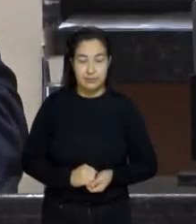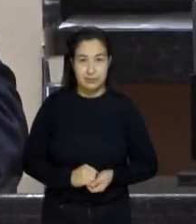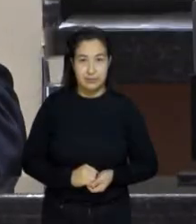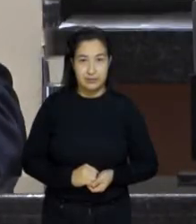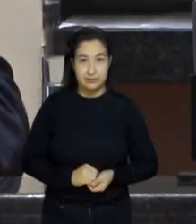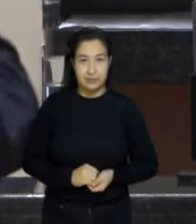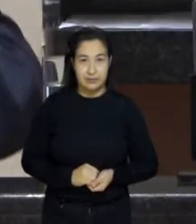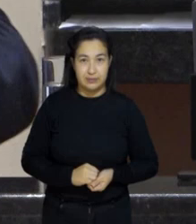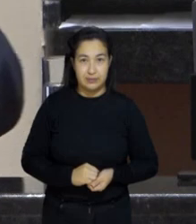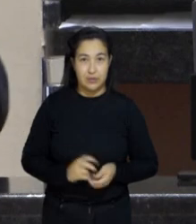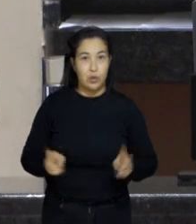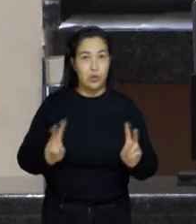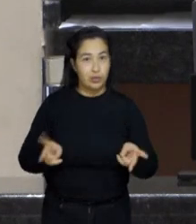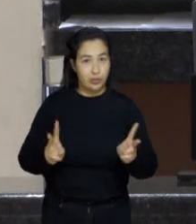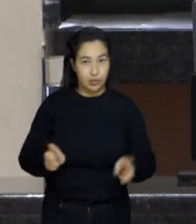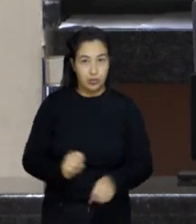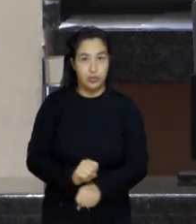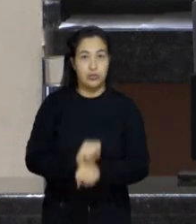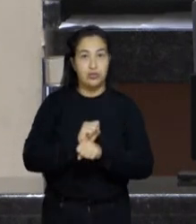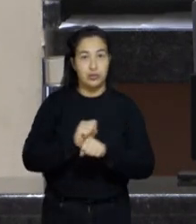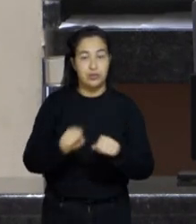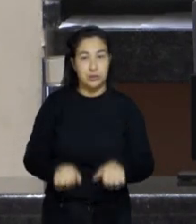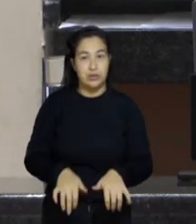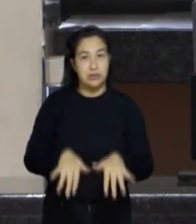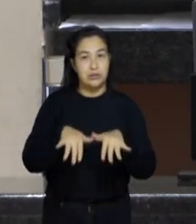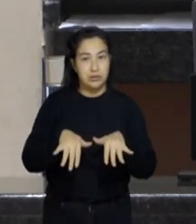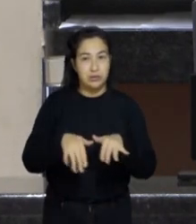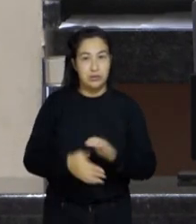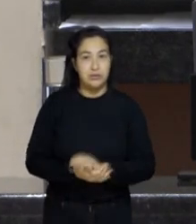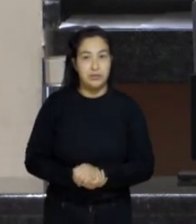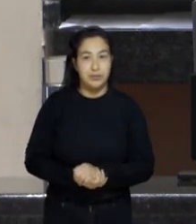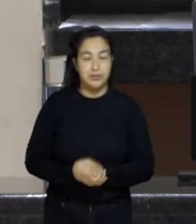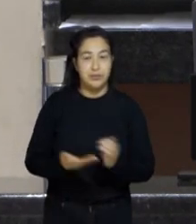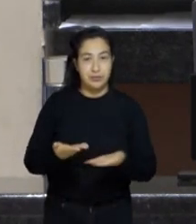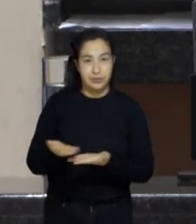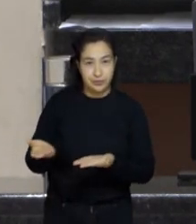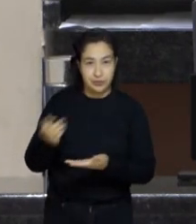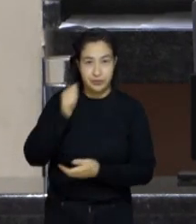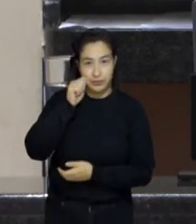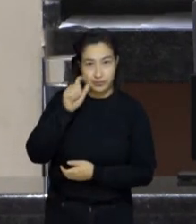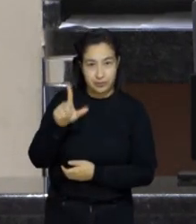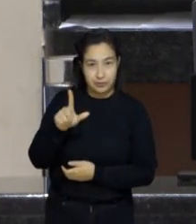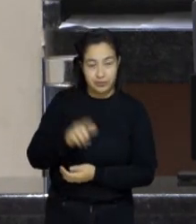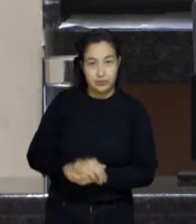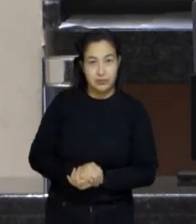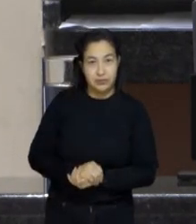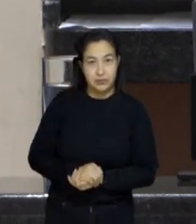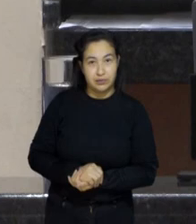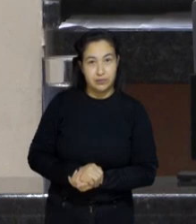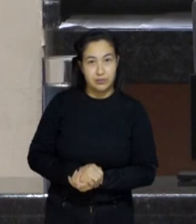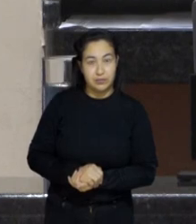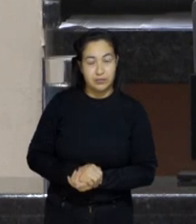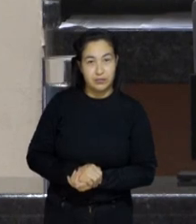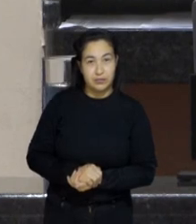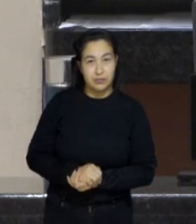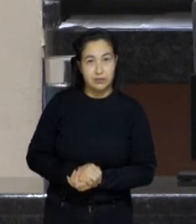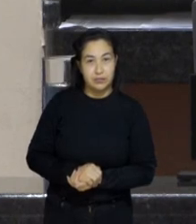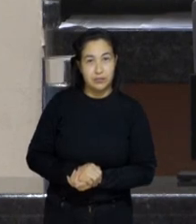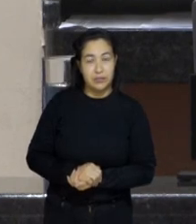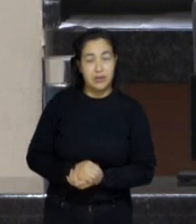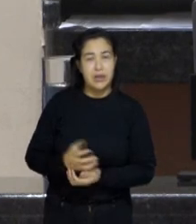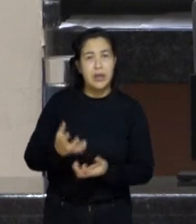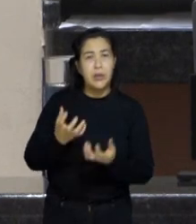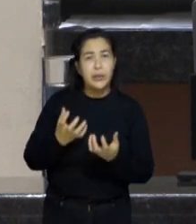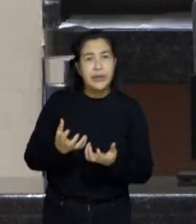Continua ainda suspensa a sessão. Deputado Antídio. Senhor presidente, Padre Pedro, eu só gostaria